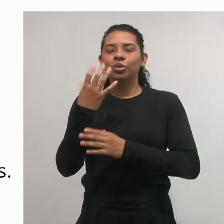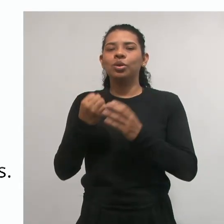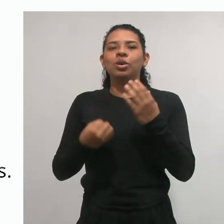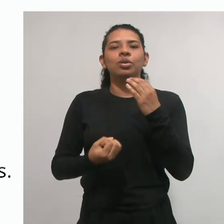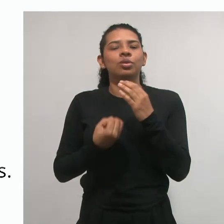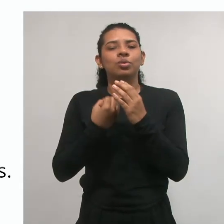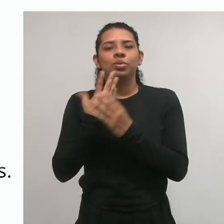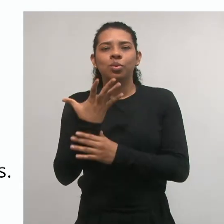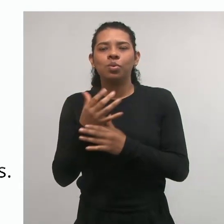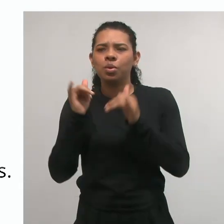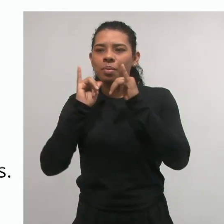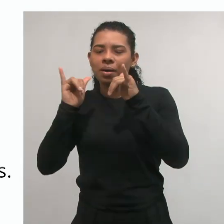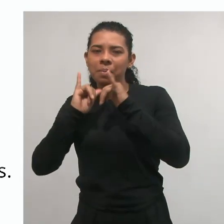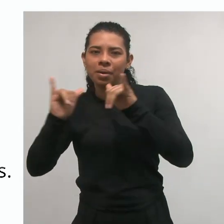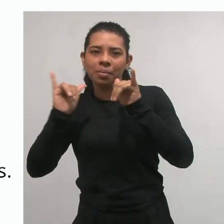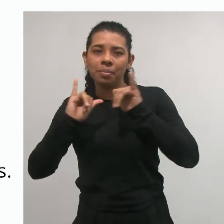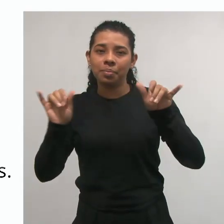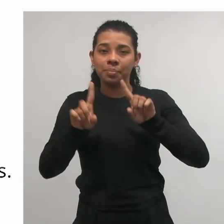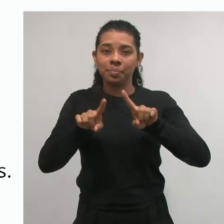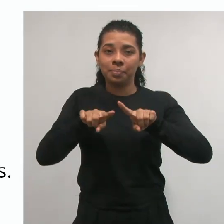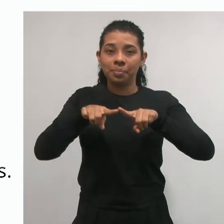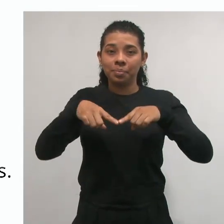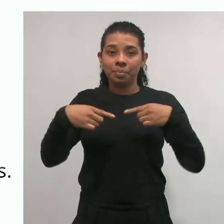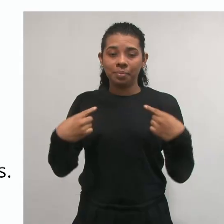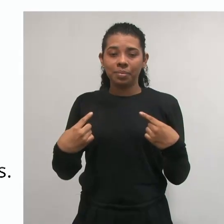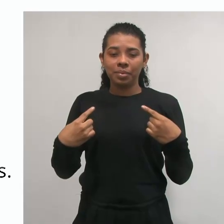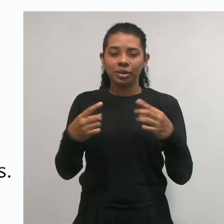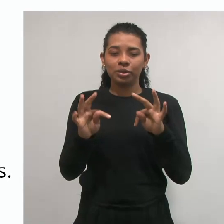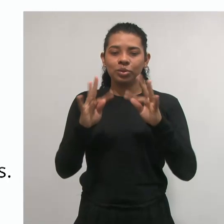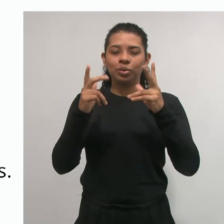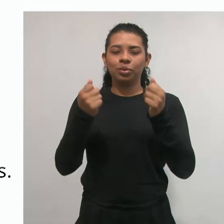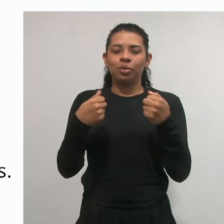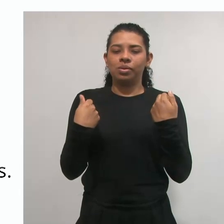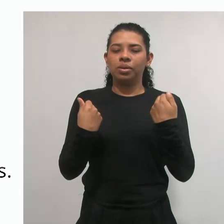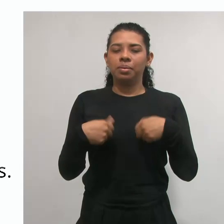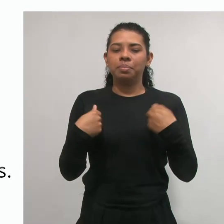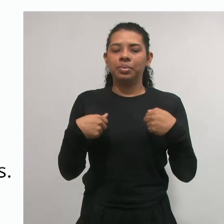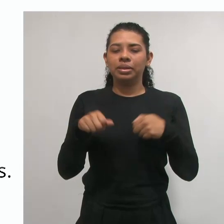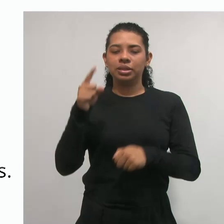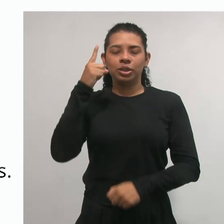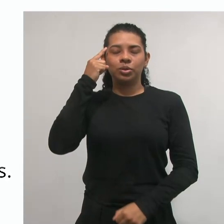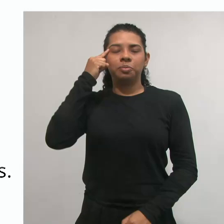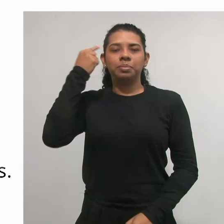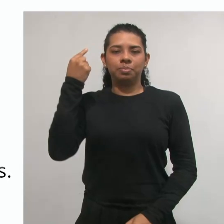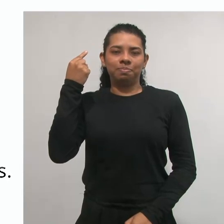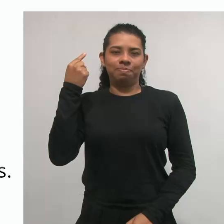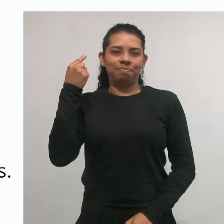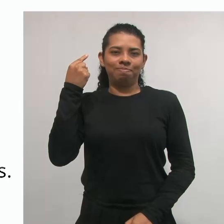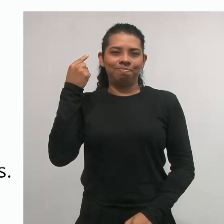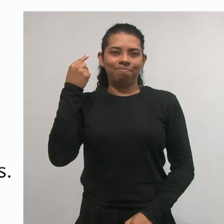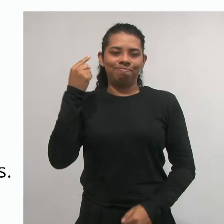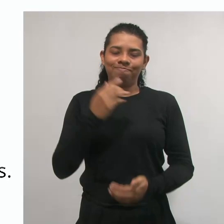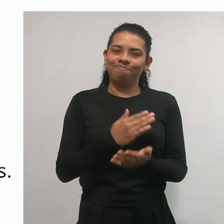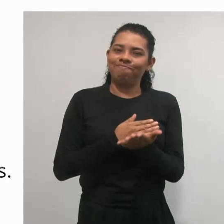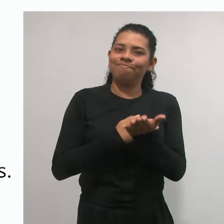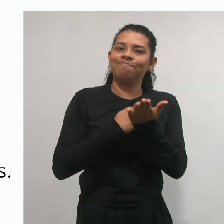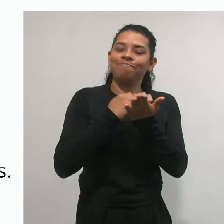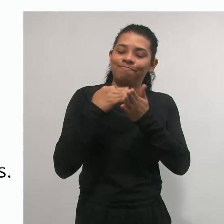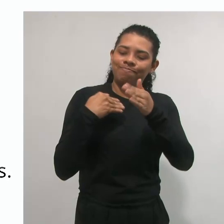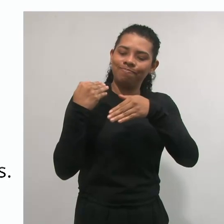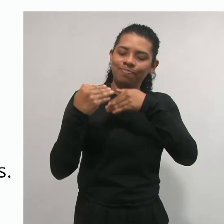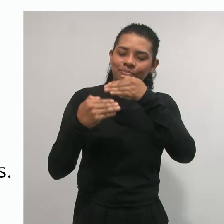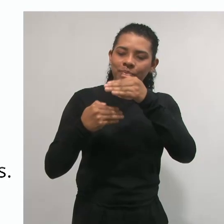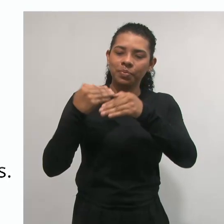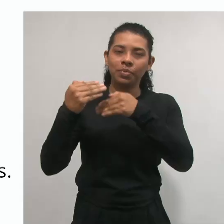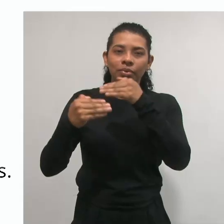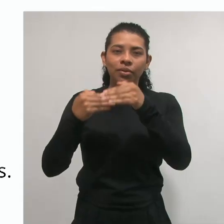como luta, sim, mas principalmente numa perspectiva epistemológica, né? Que é construído a